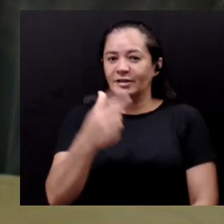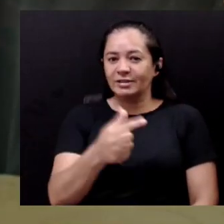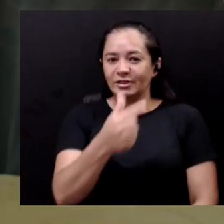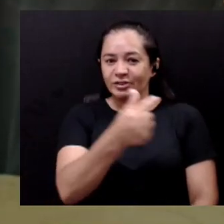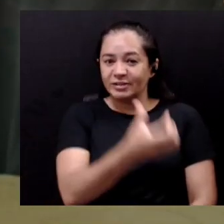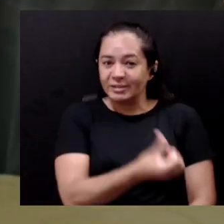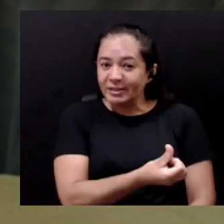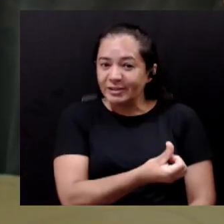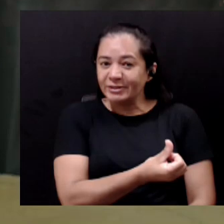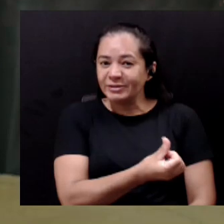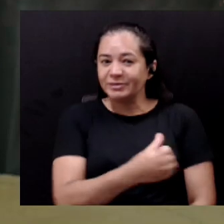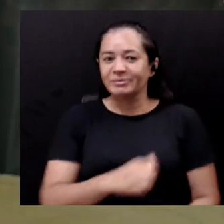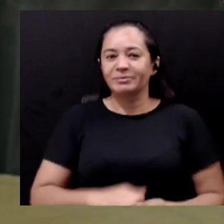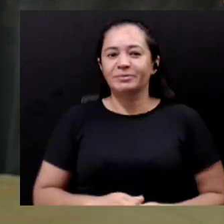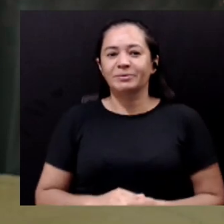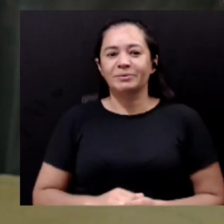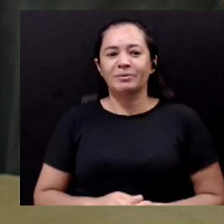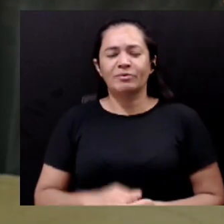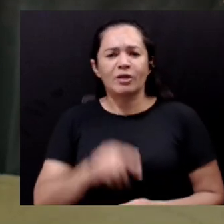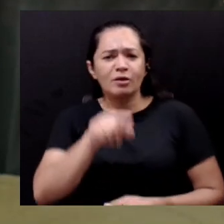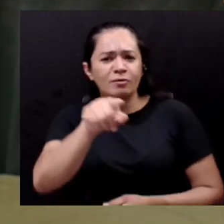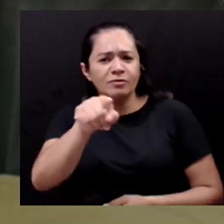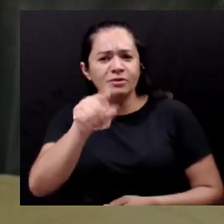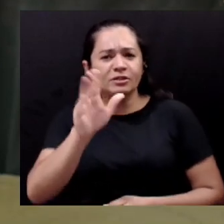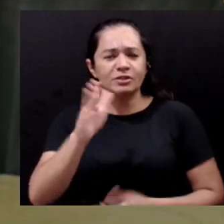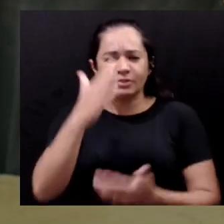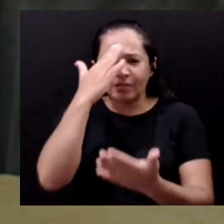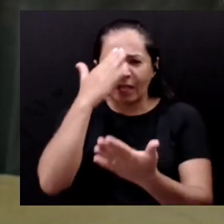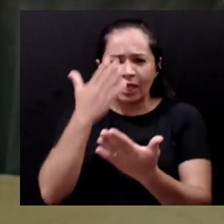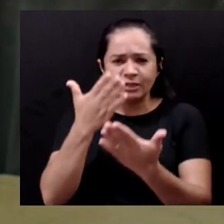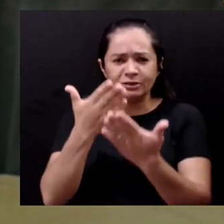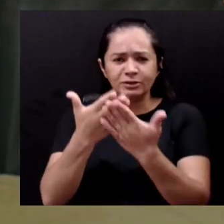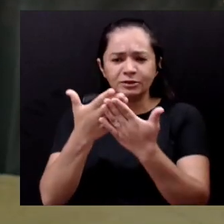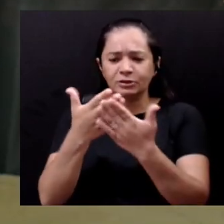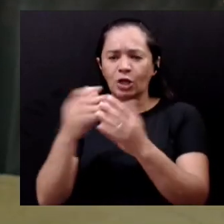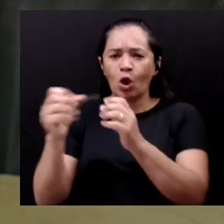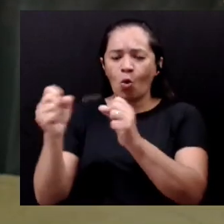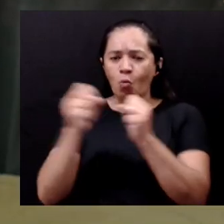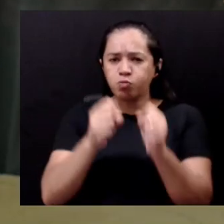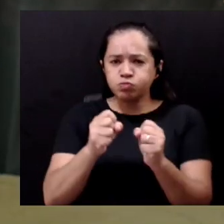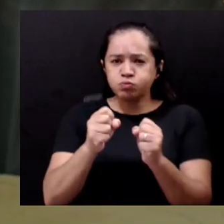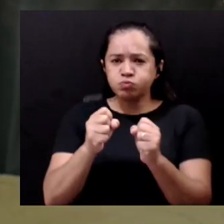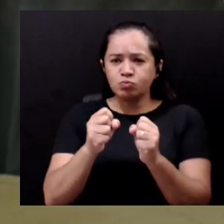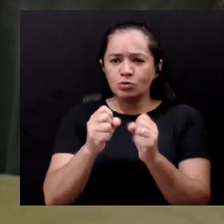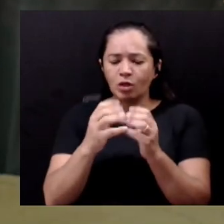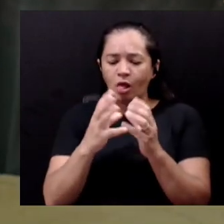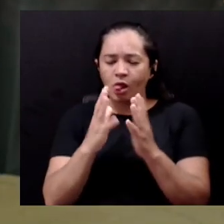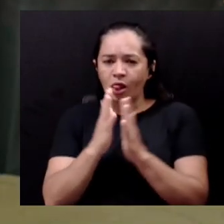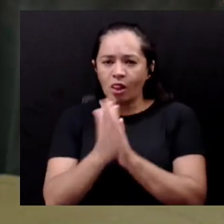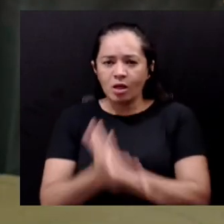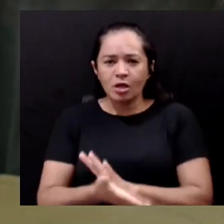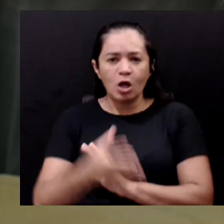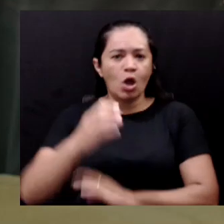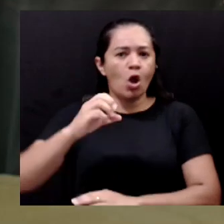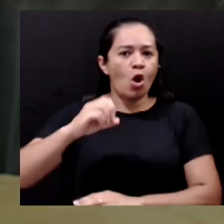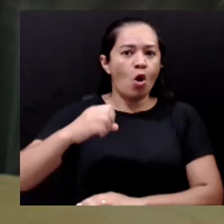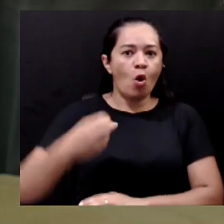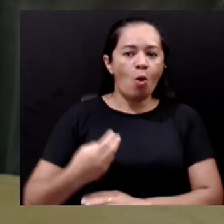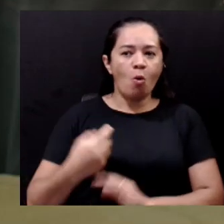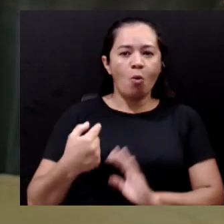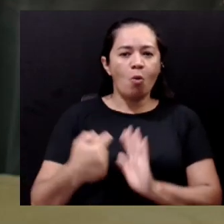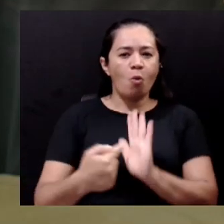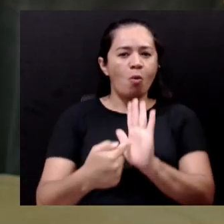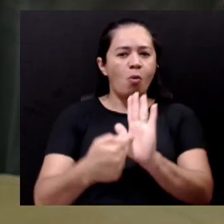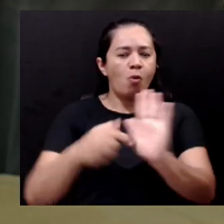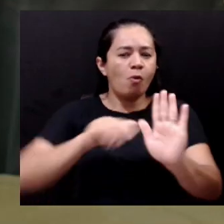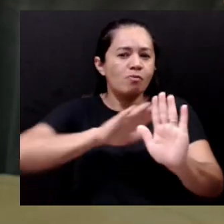3776. Você acredita que o poder corrompe ou revela? Manda pra gente aí a sua